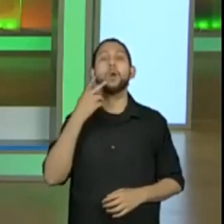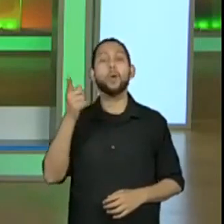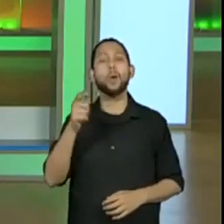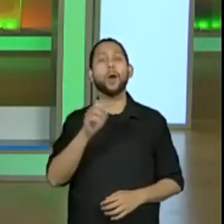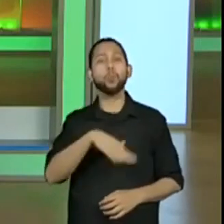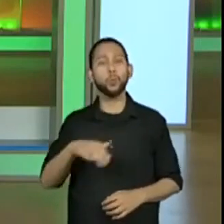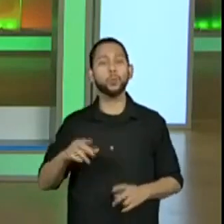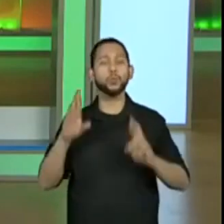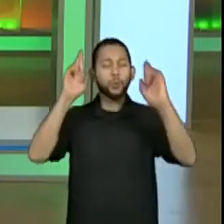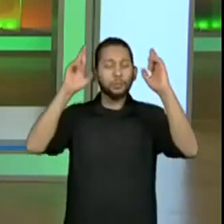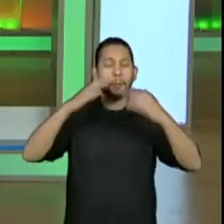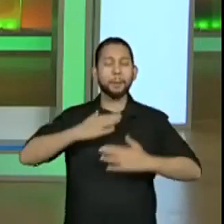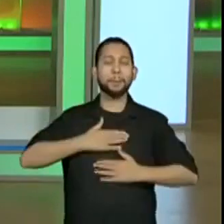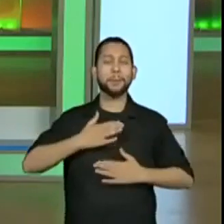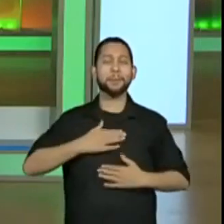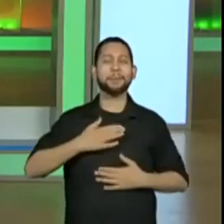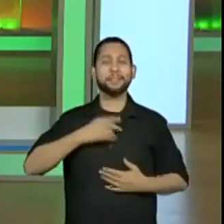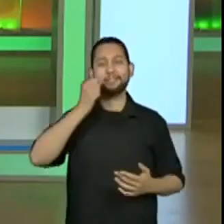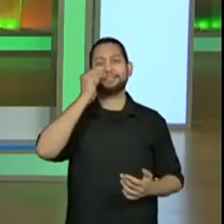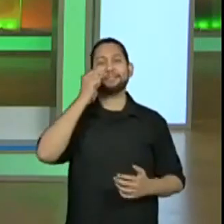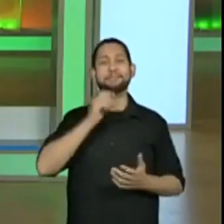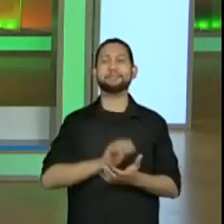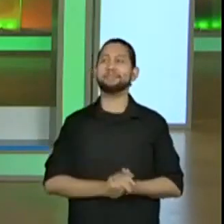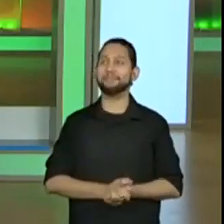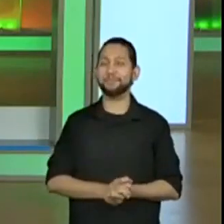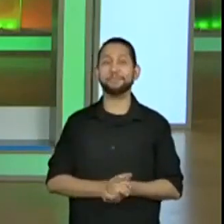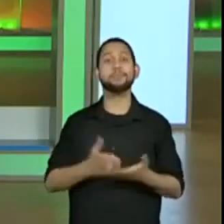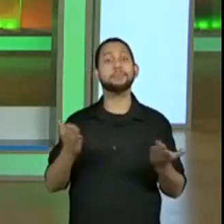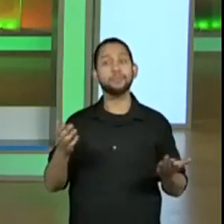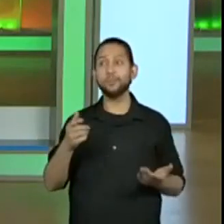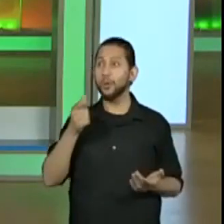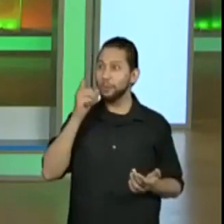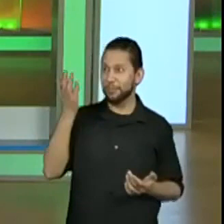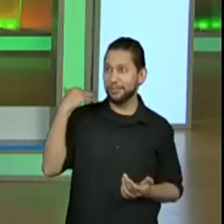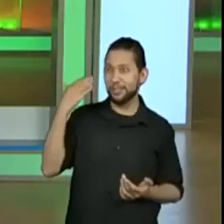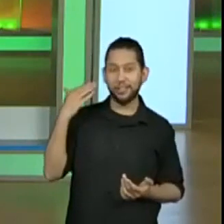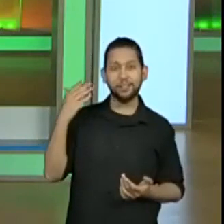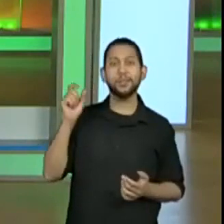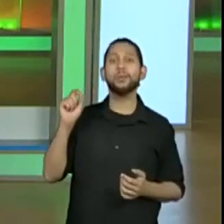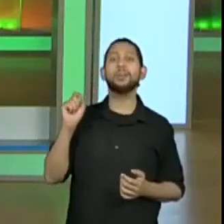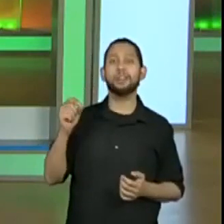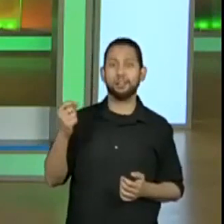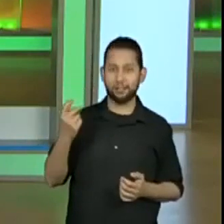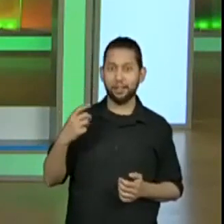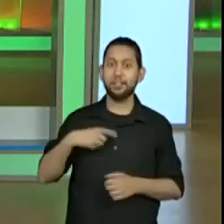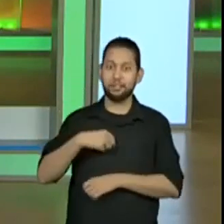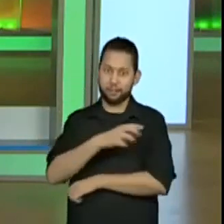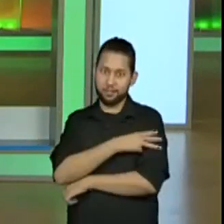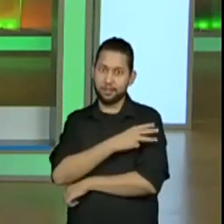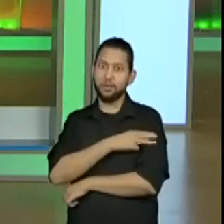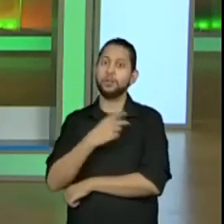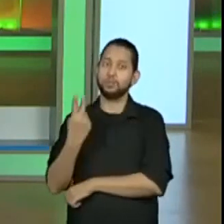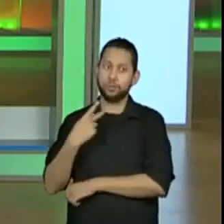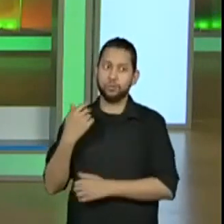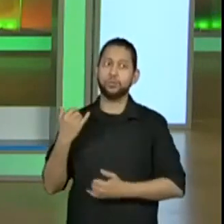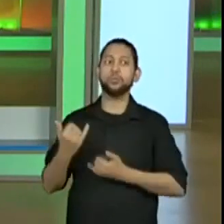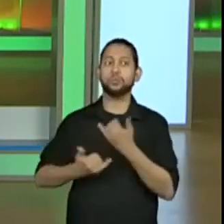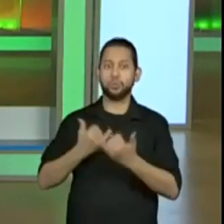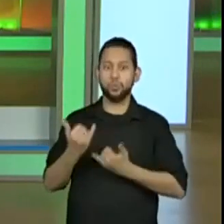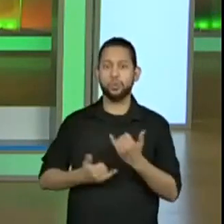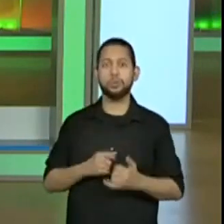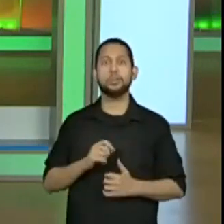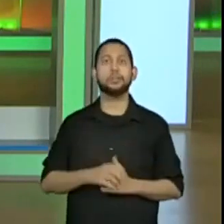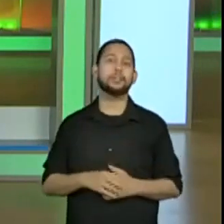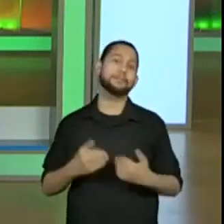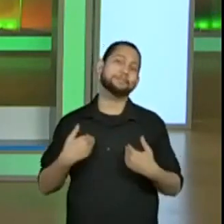olha lá, muito que obrigada, delícia. Alunos da professora Célia. Que bom. Esses dias a gente jogou no terceiro. Verdade. Não é? E no terceiro geralmente e o que sou que eu aconteceu, que estou ali. Pro?